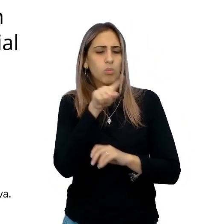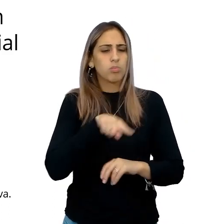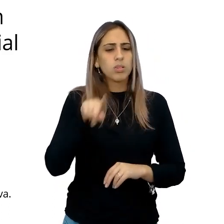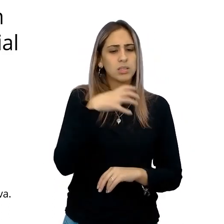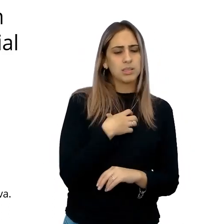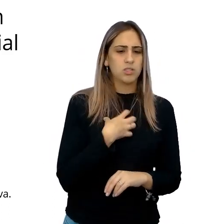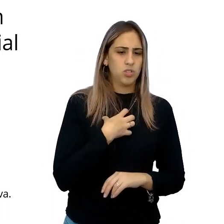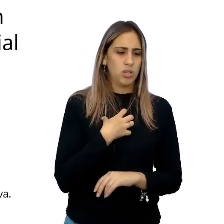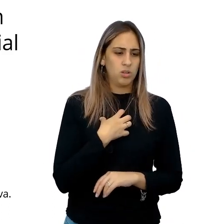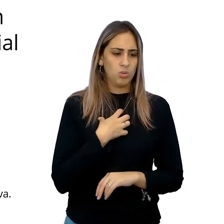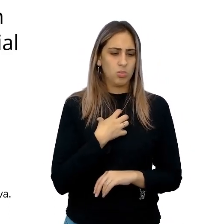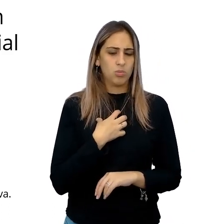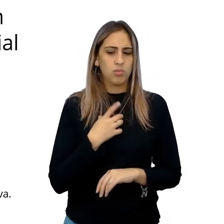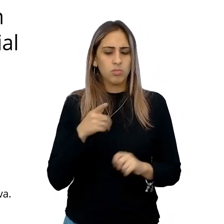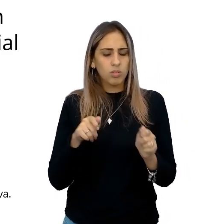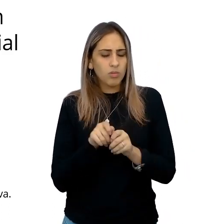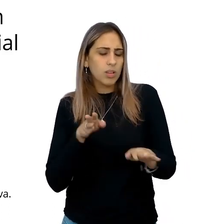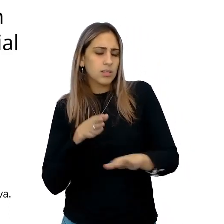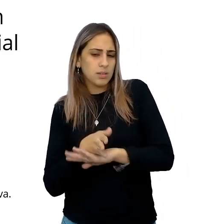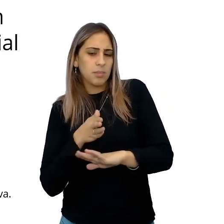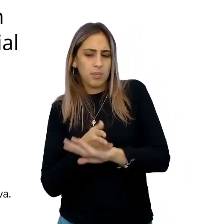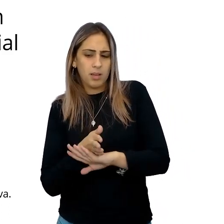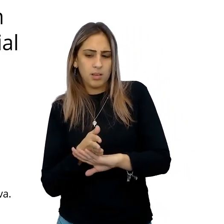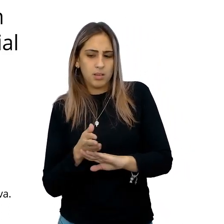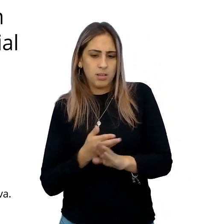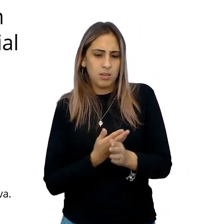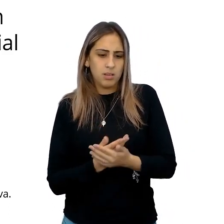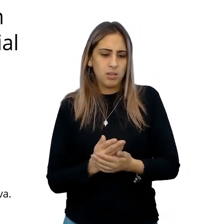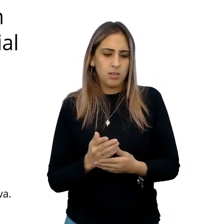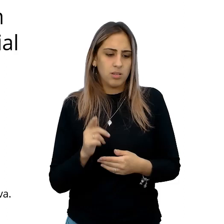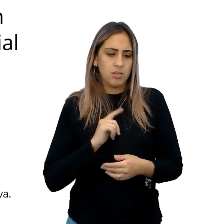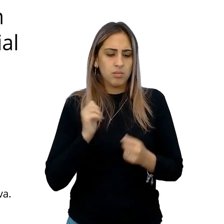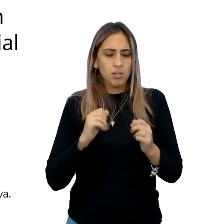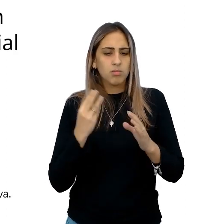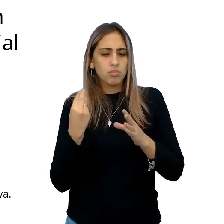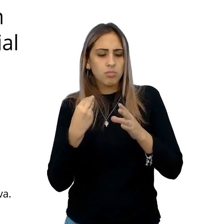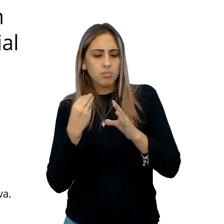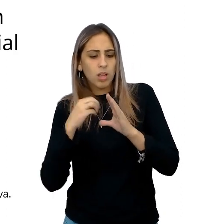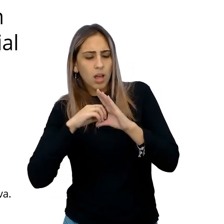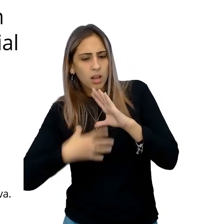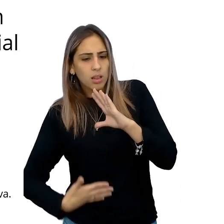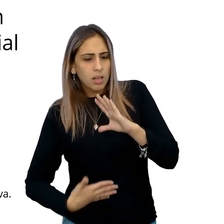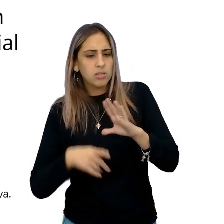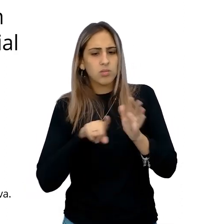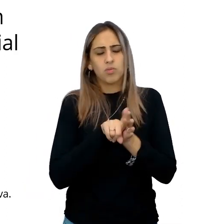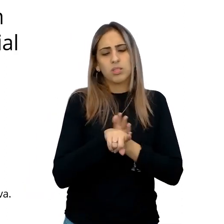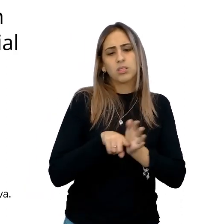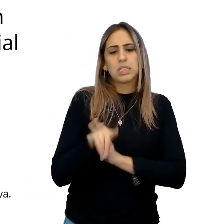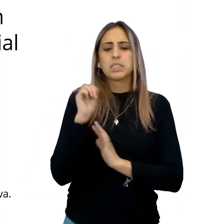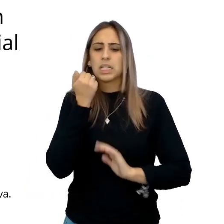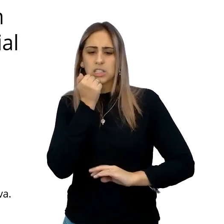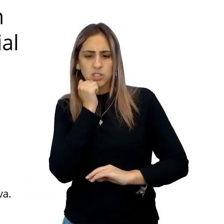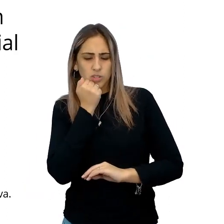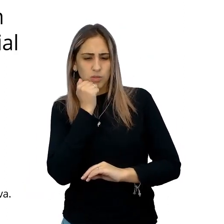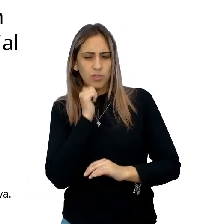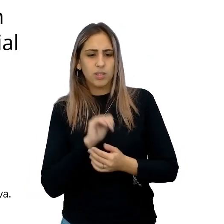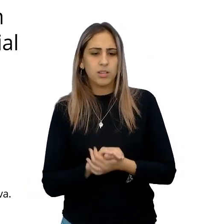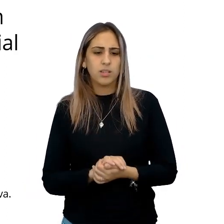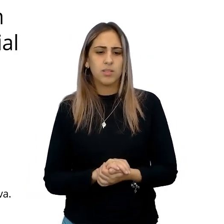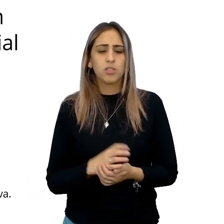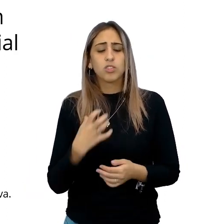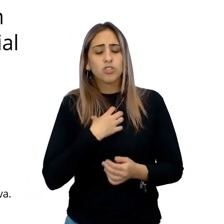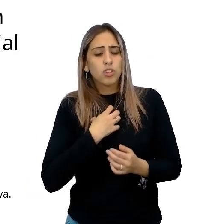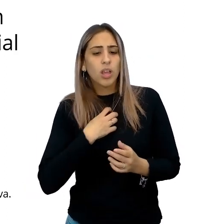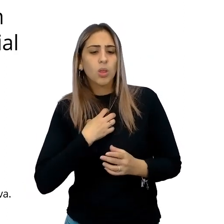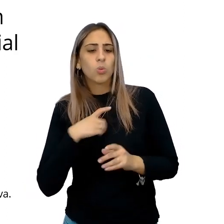né? Então, que faz parte, né? Então, podemos abordar características dessa investigação científica, método